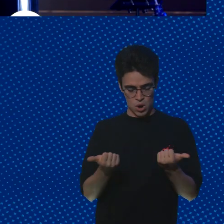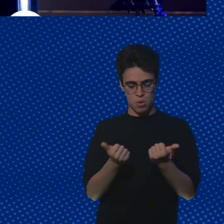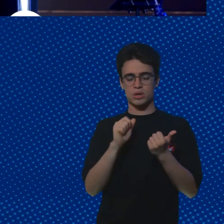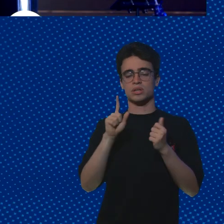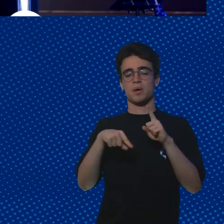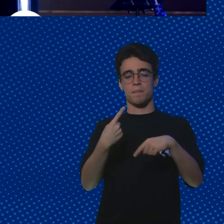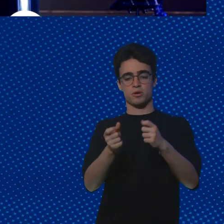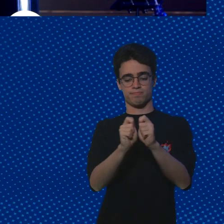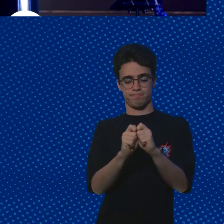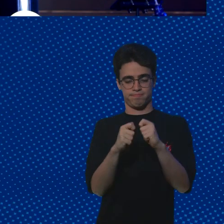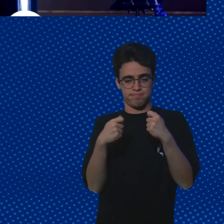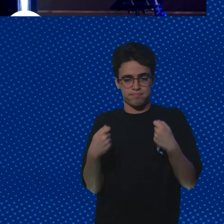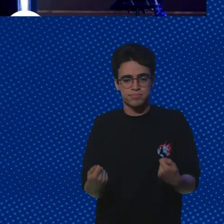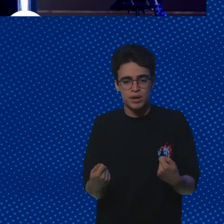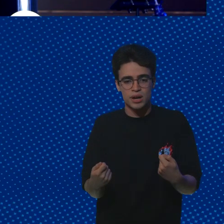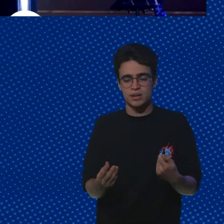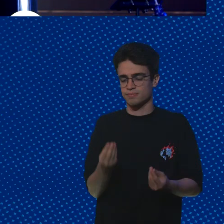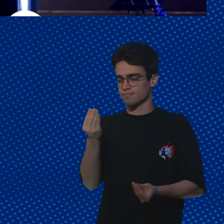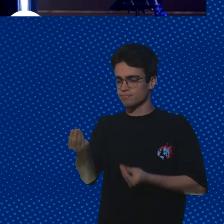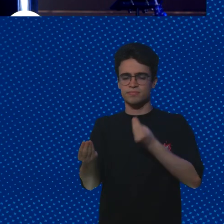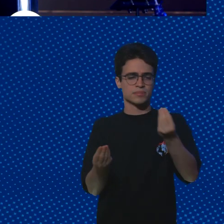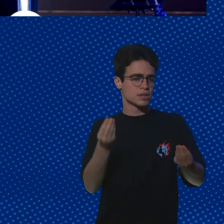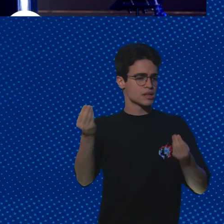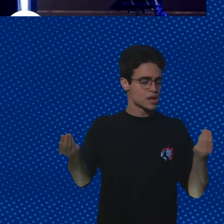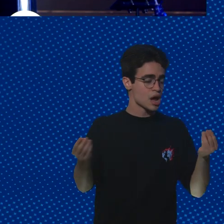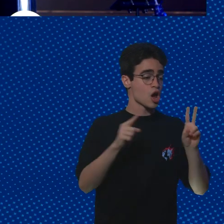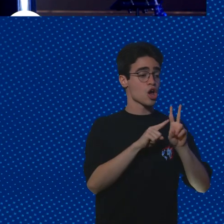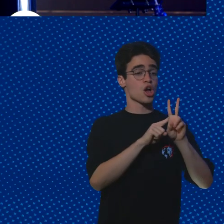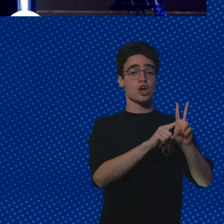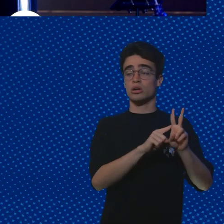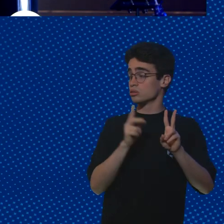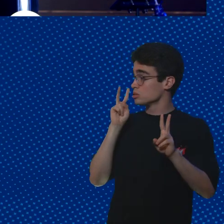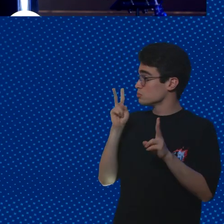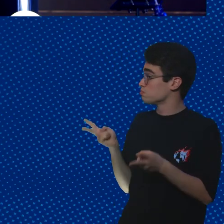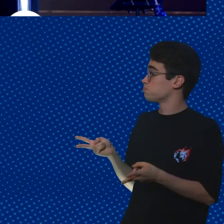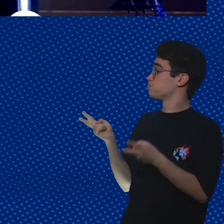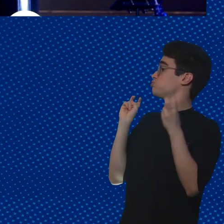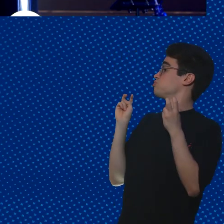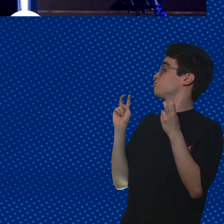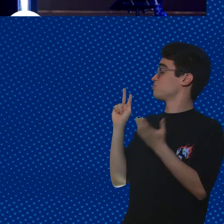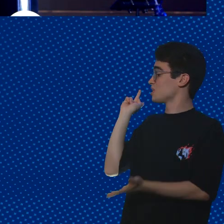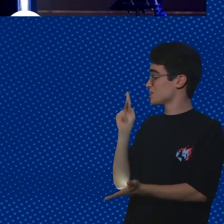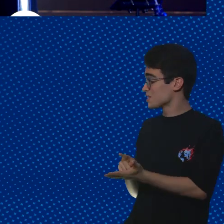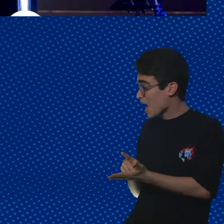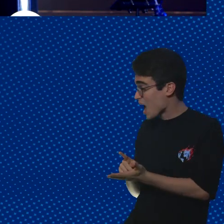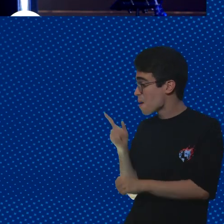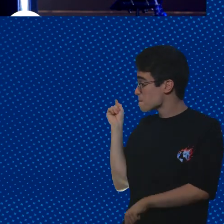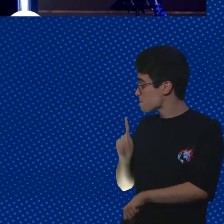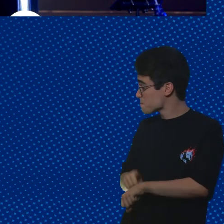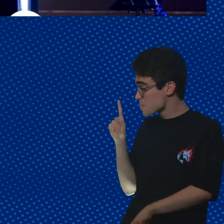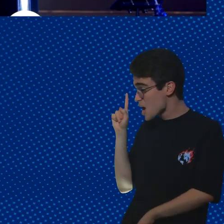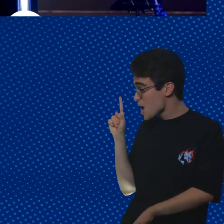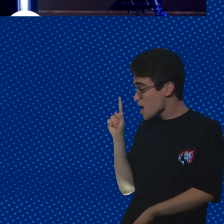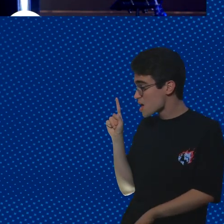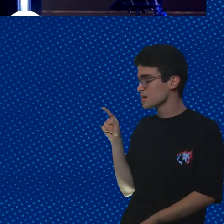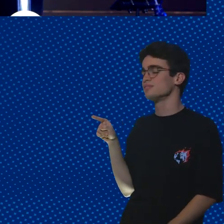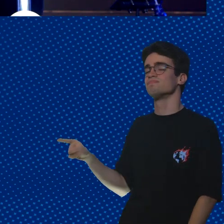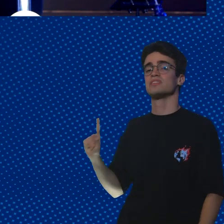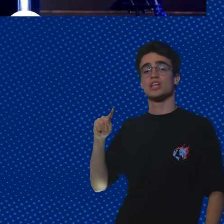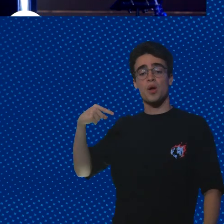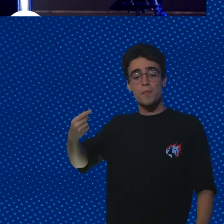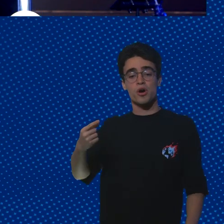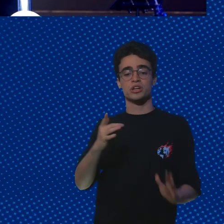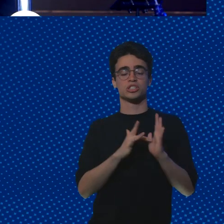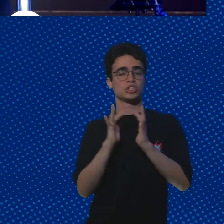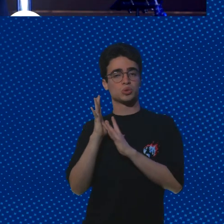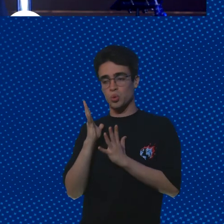partiu, lhes deu. Então os olhos deles foram abertos e reconheceram. Nesse momento ele desapareceu.